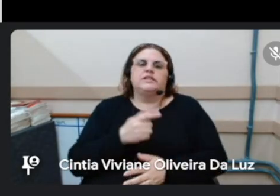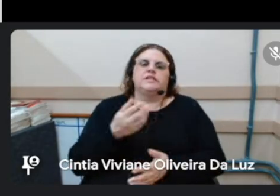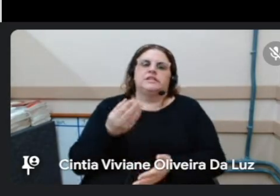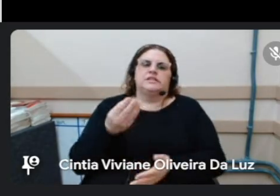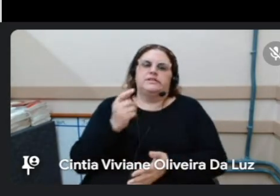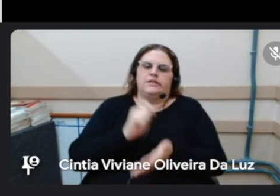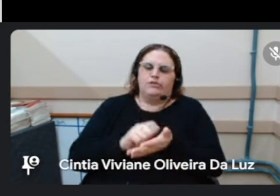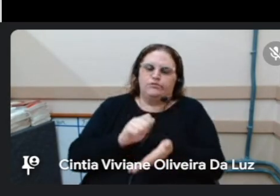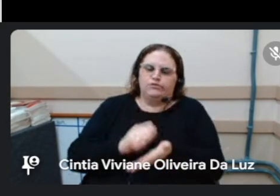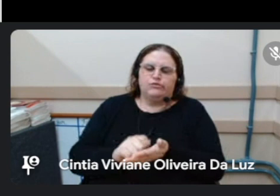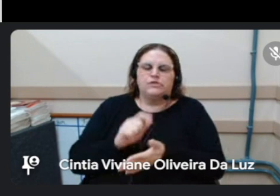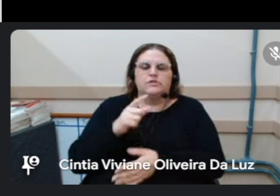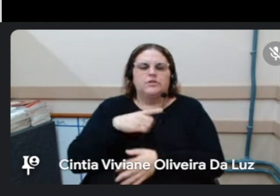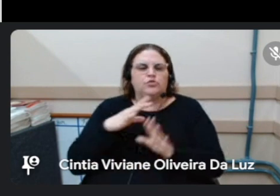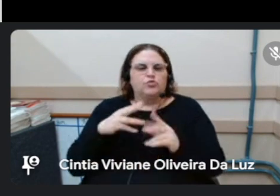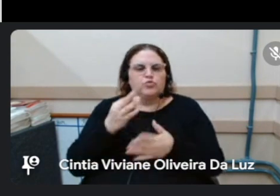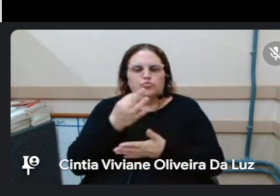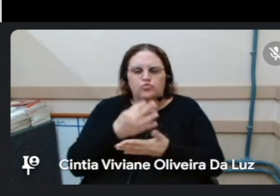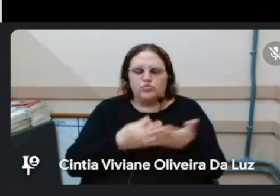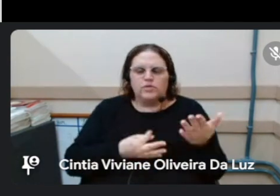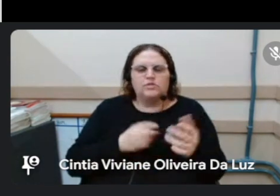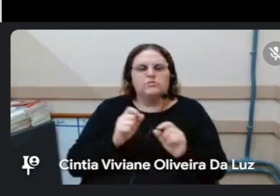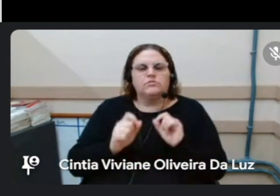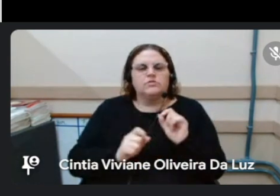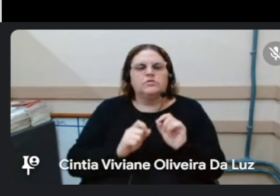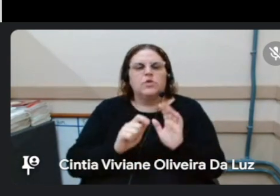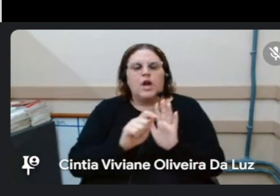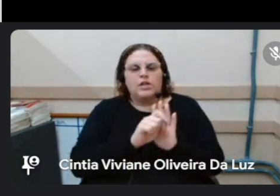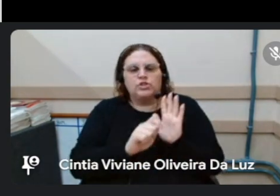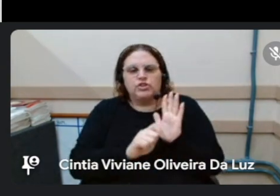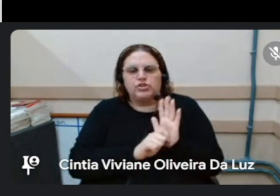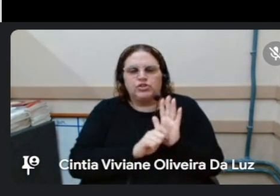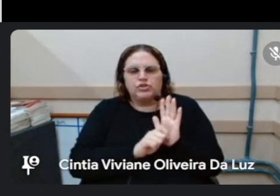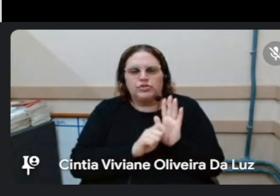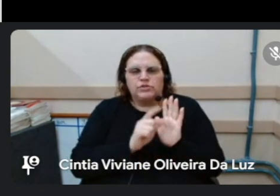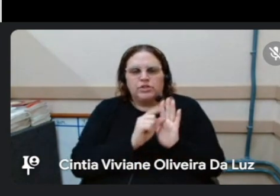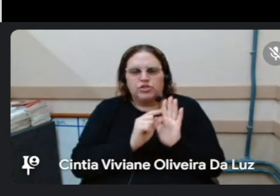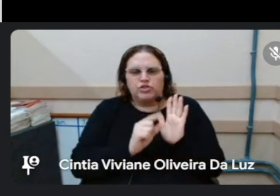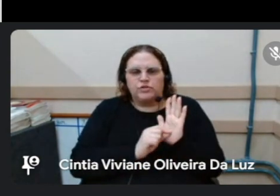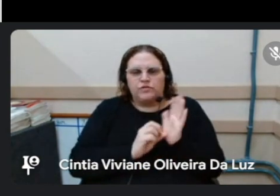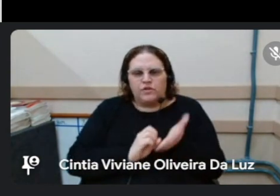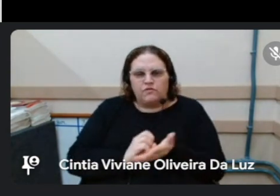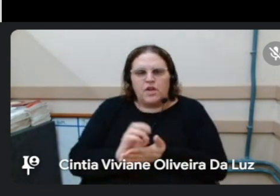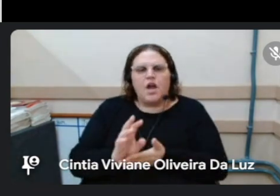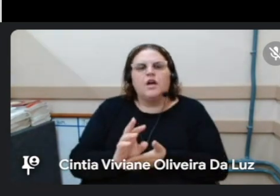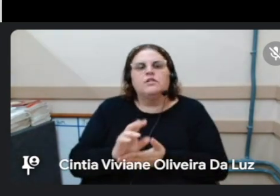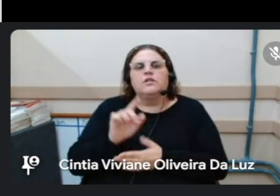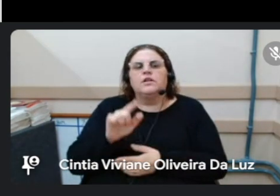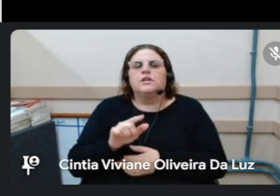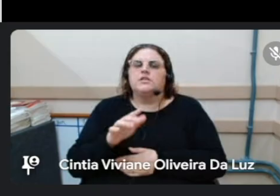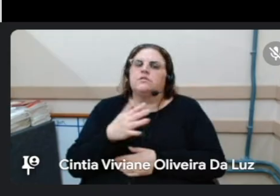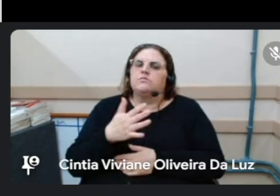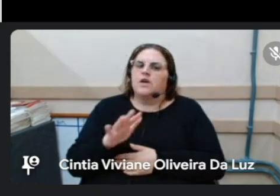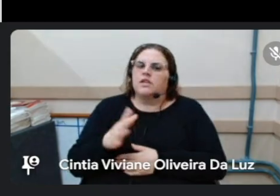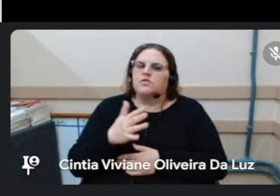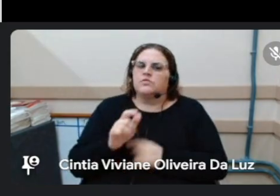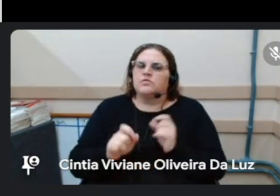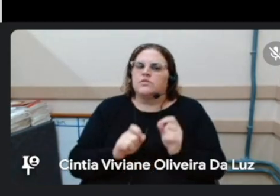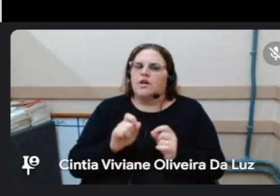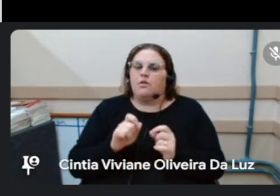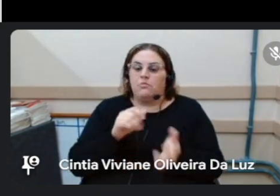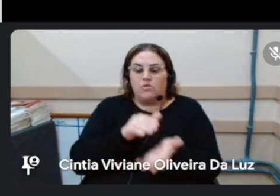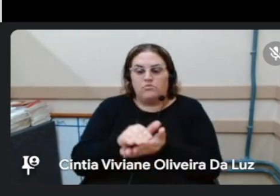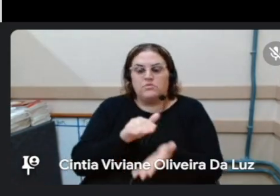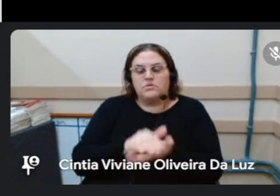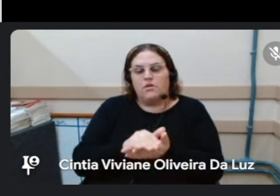texto do do artigo que foi enviado e eles são mais ou menos o o a produção em torno